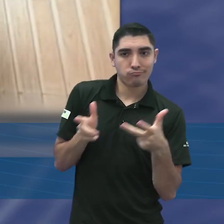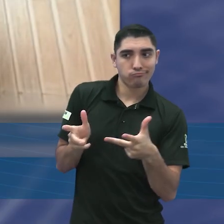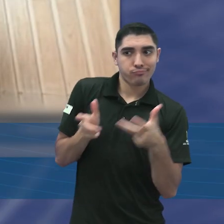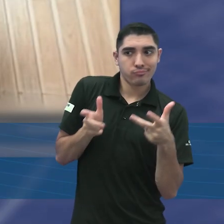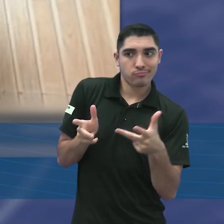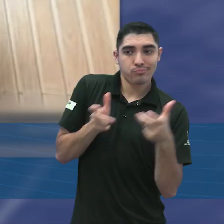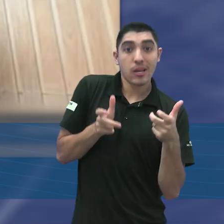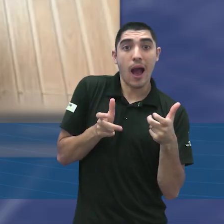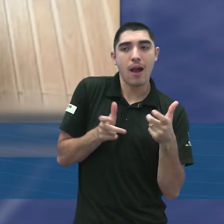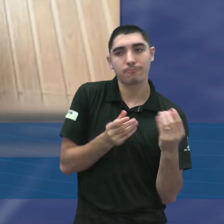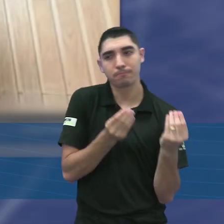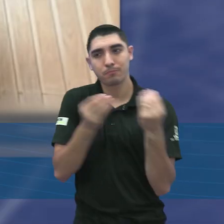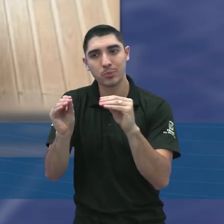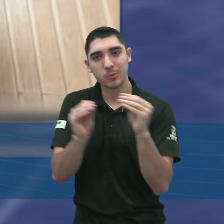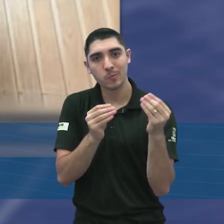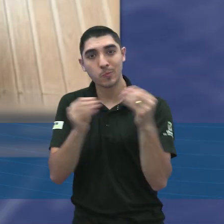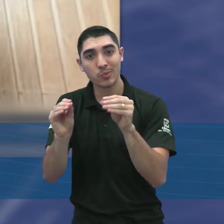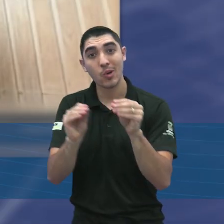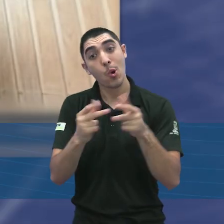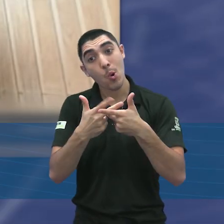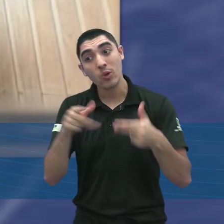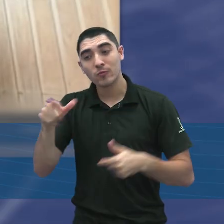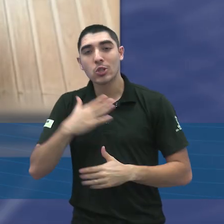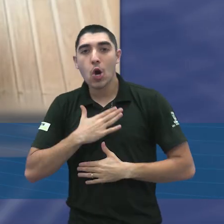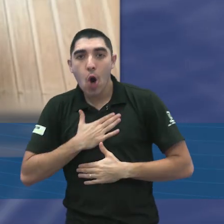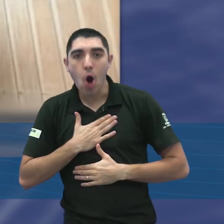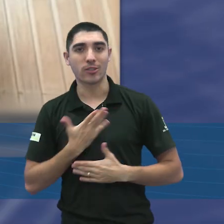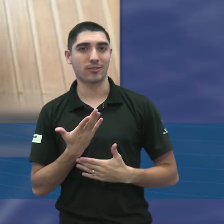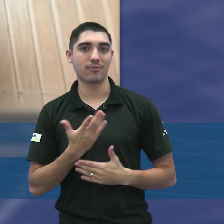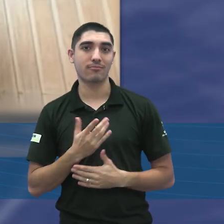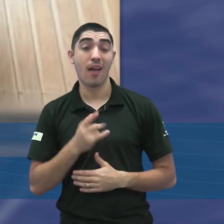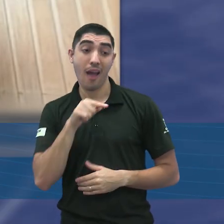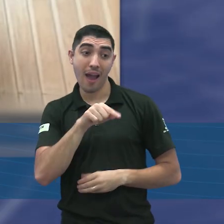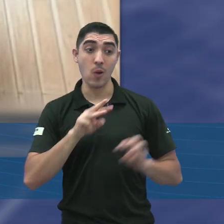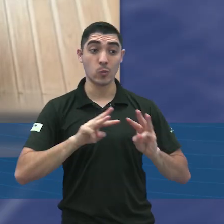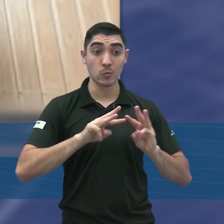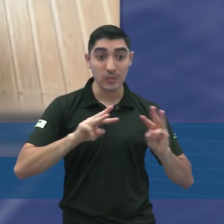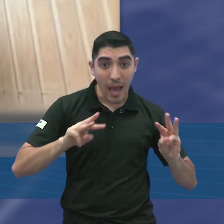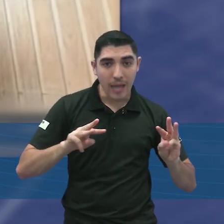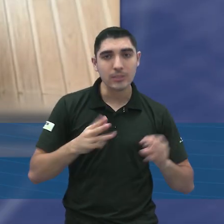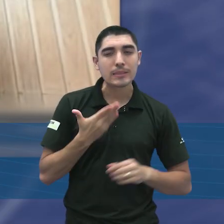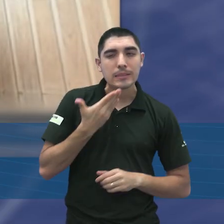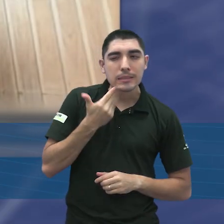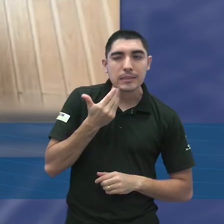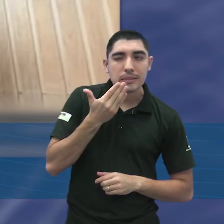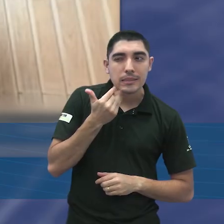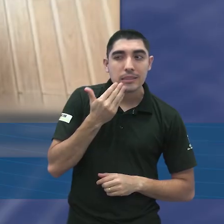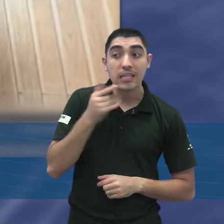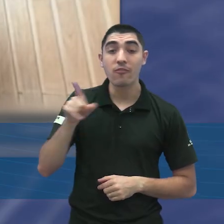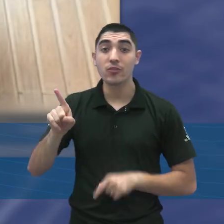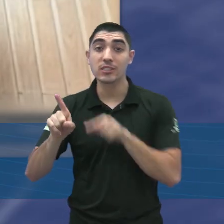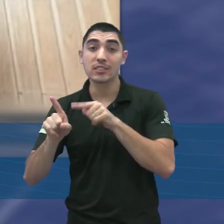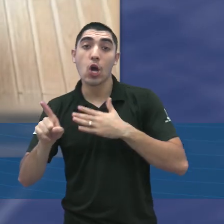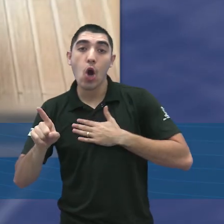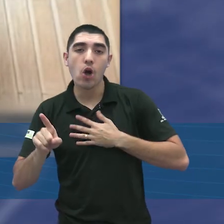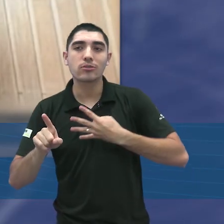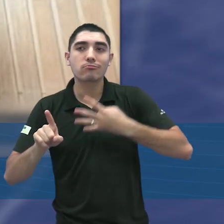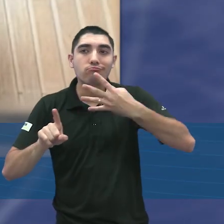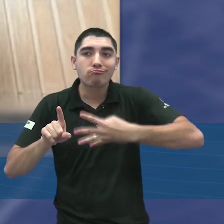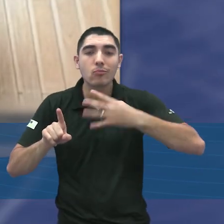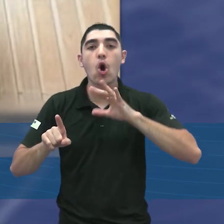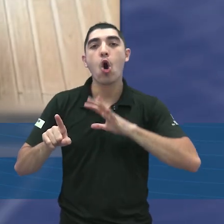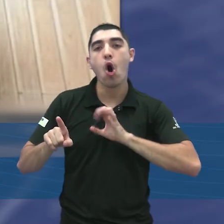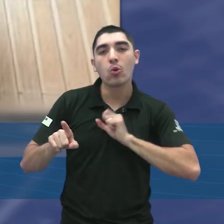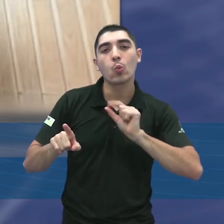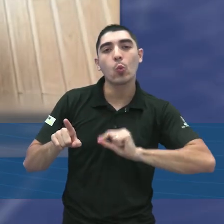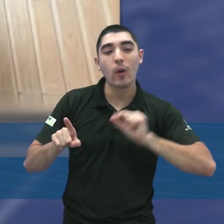do seu gosto. Então, é uma coisa que vai acumulando, né? Então, o site vai aprendendo que ele pode te indicar o que faz sentido ou não para o usuário e